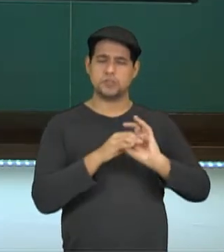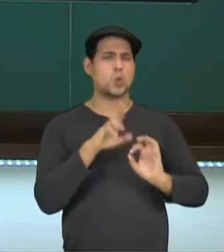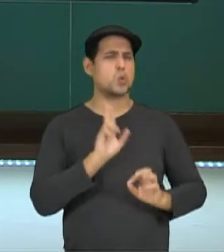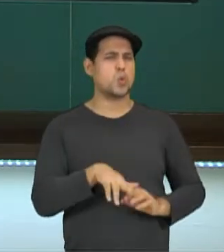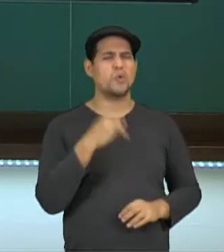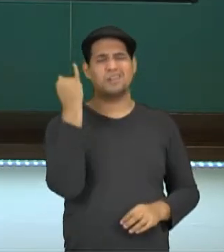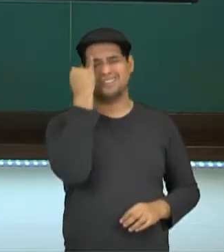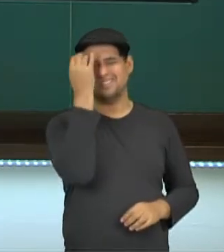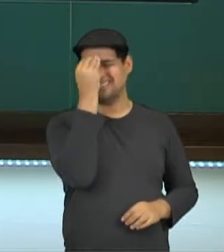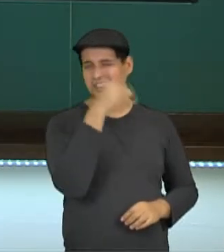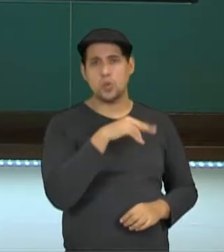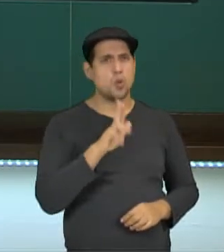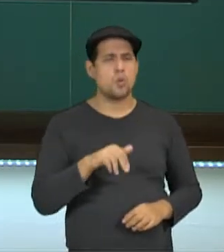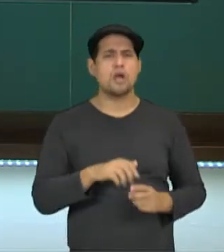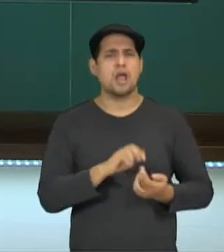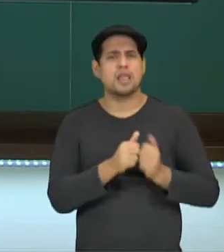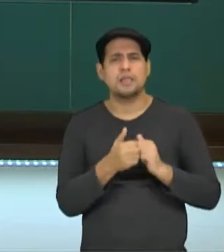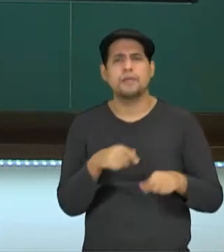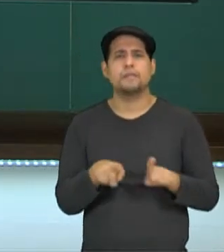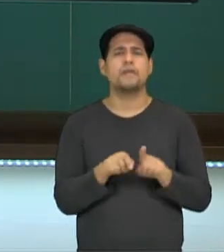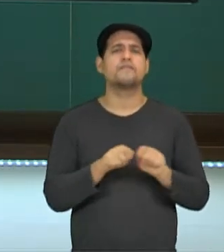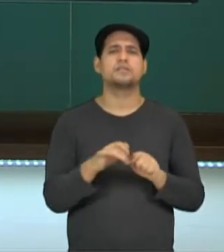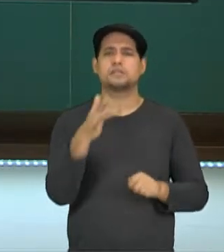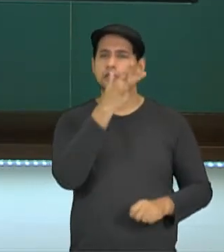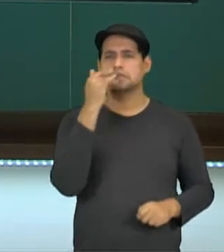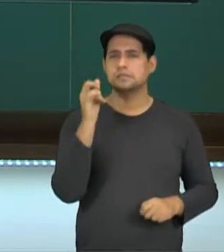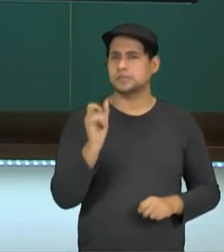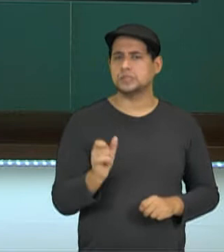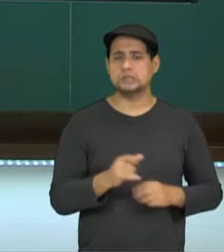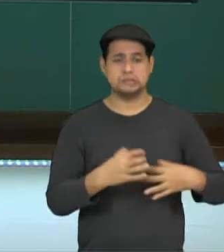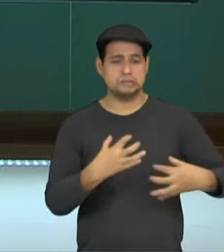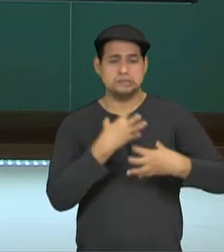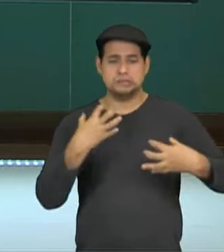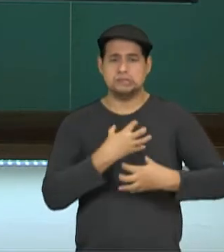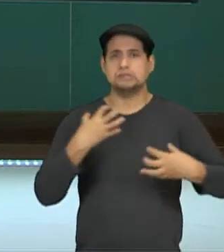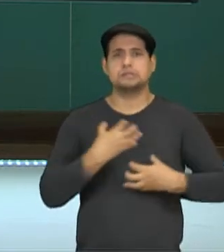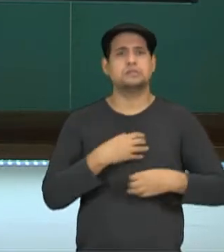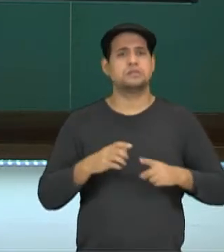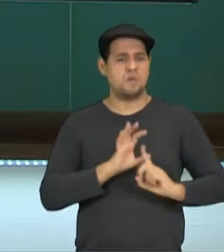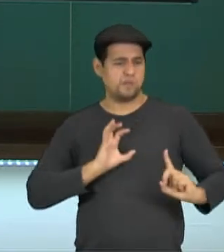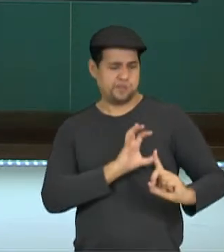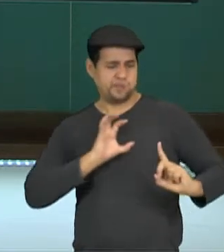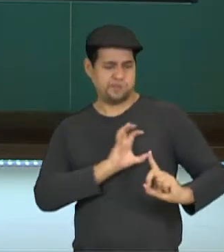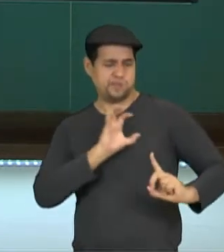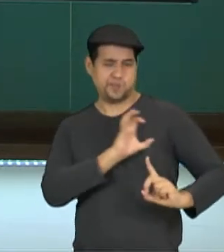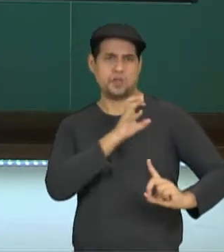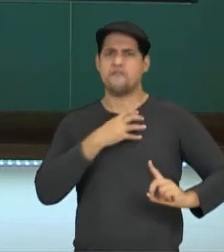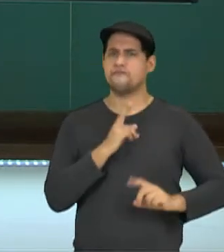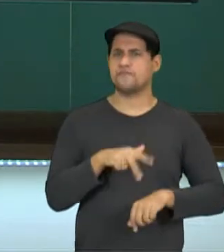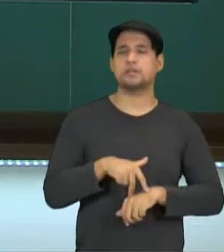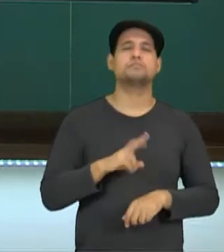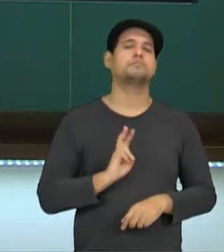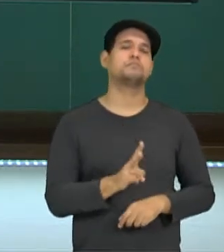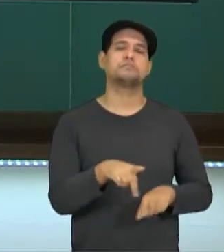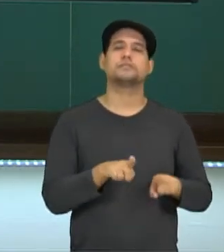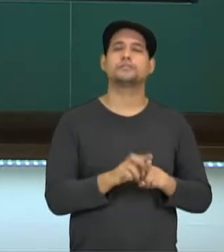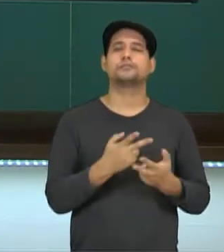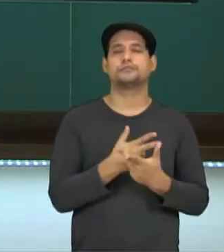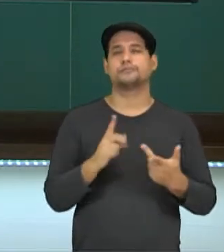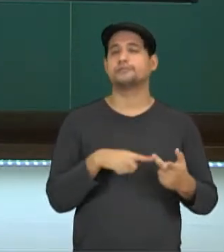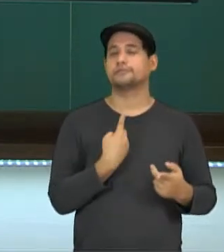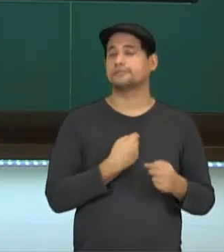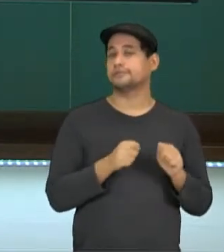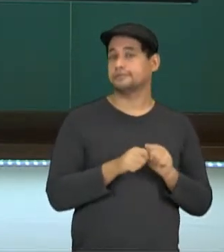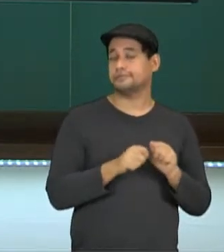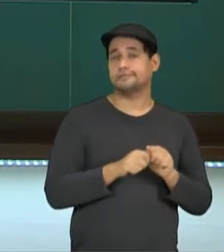se adaptar, né? Fazer com que as pressões, né? Resistir às pressões das situações adversas. É algo que nós fazemos